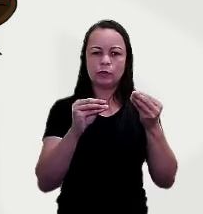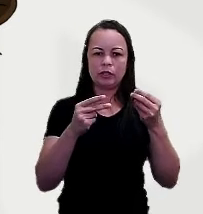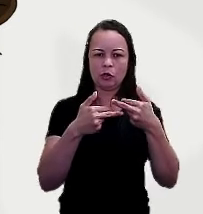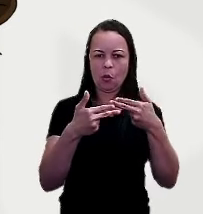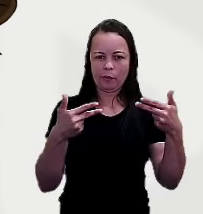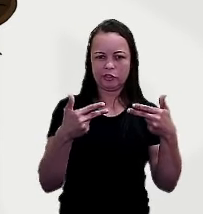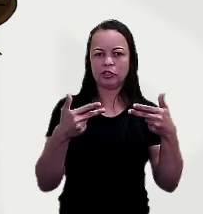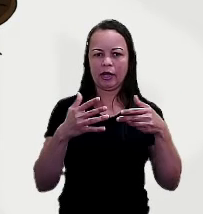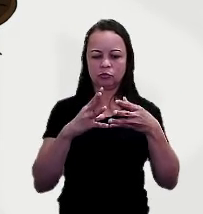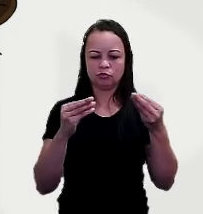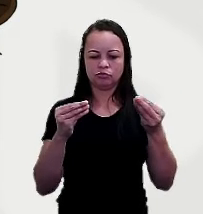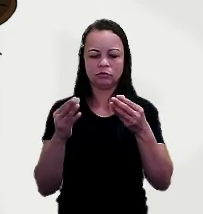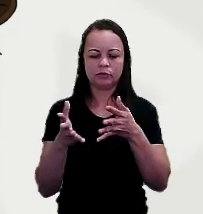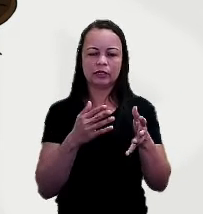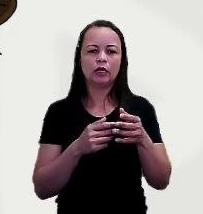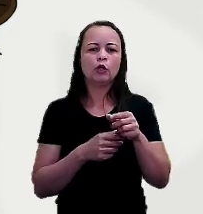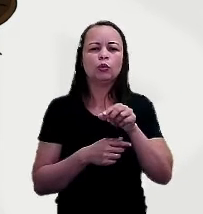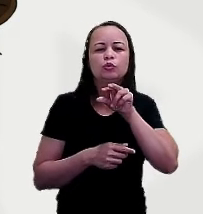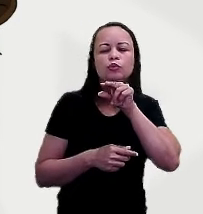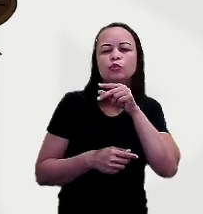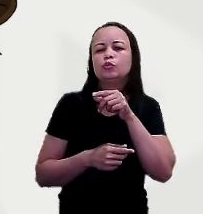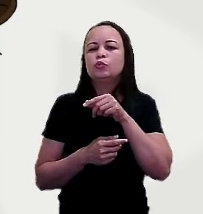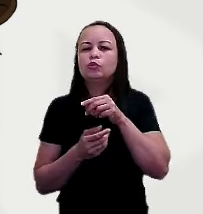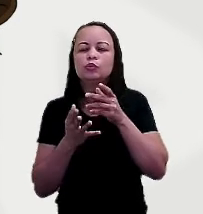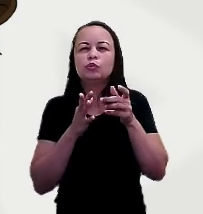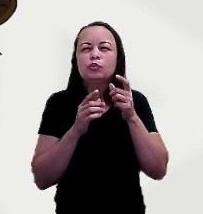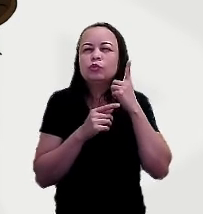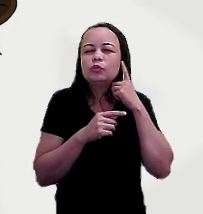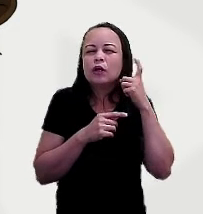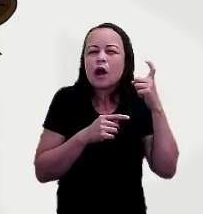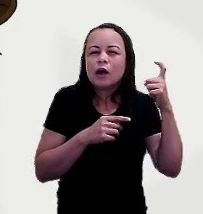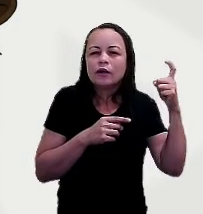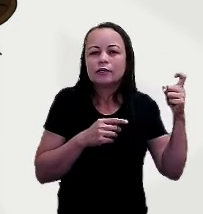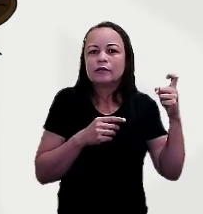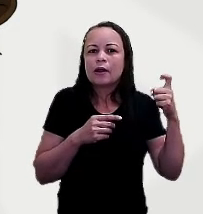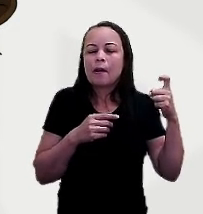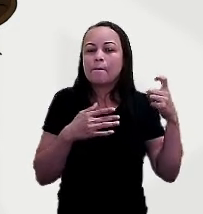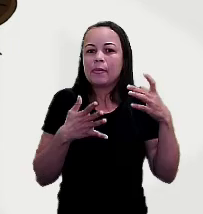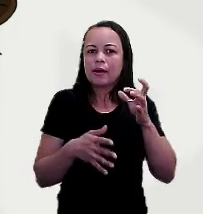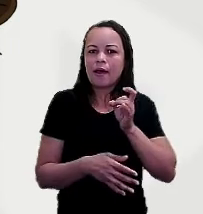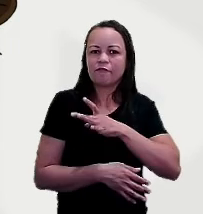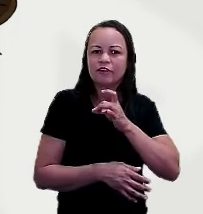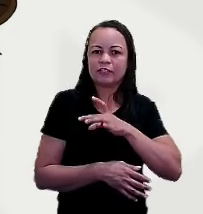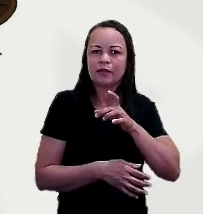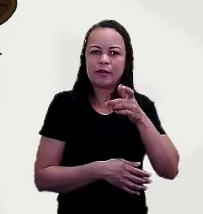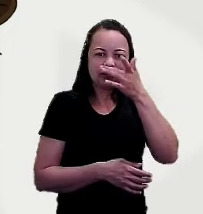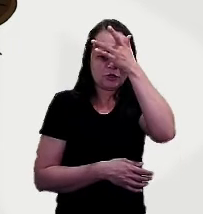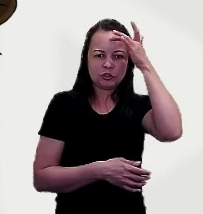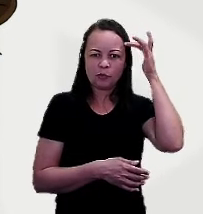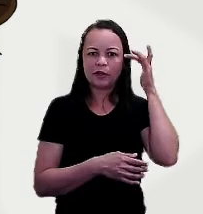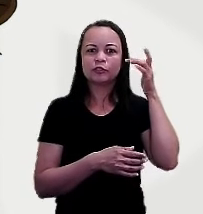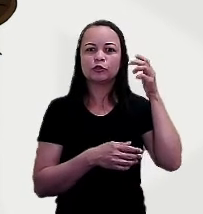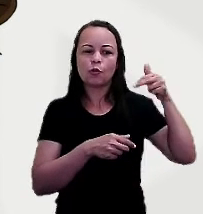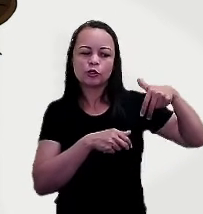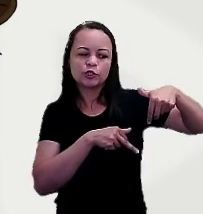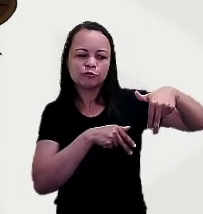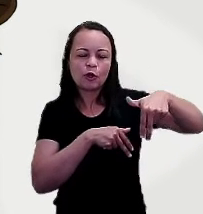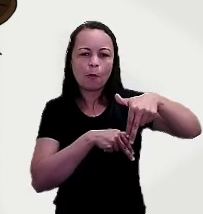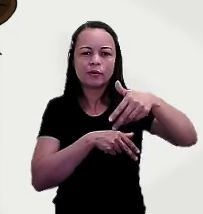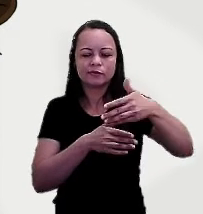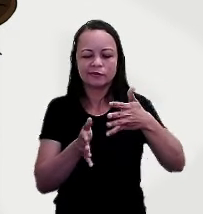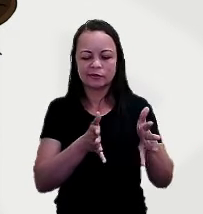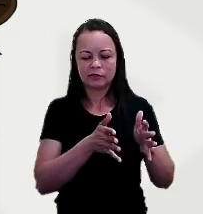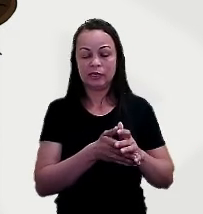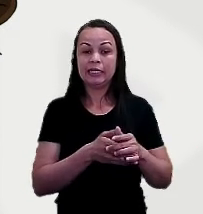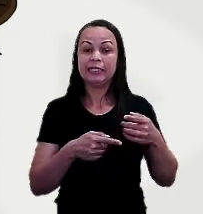objetos, assobiar de maneira muito estridente para assustar os viajantes e costuma atrapalhar o